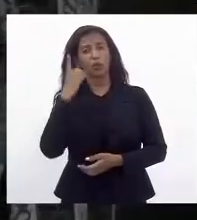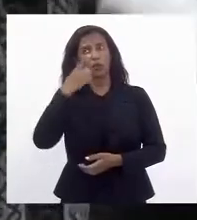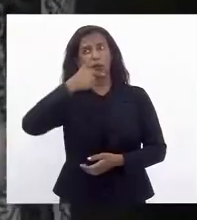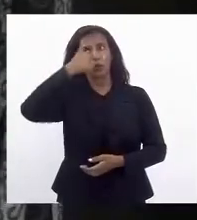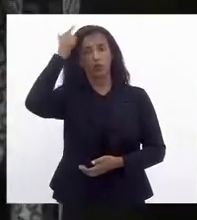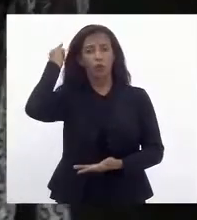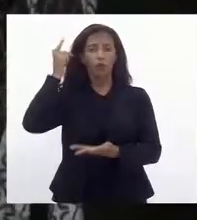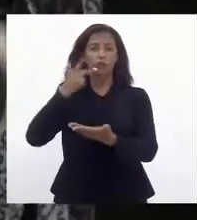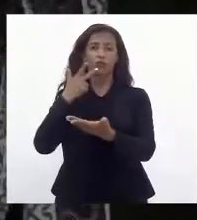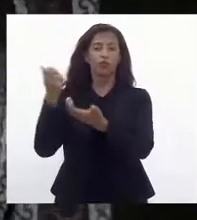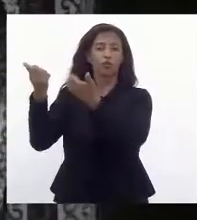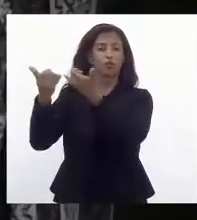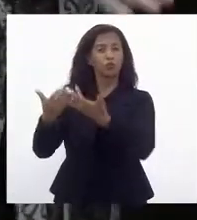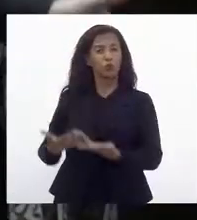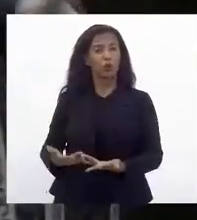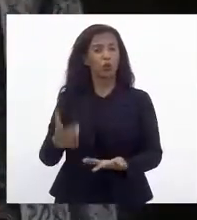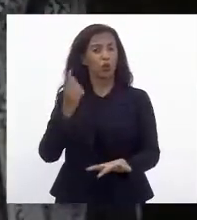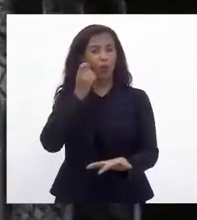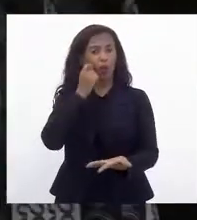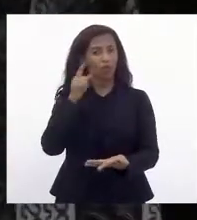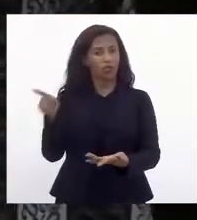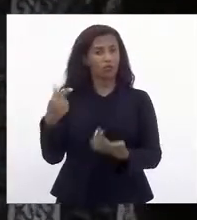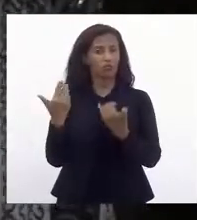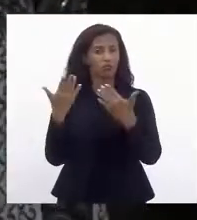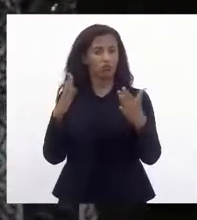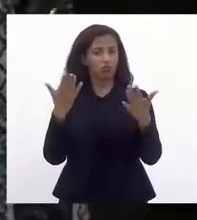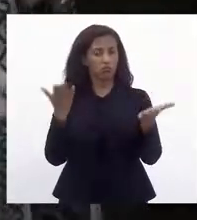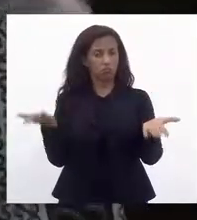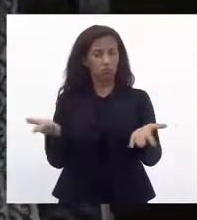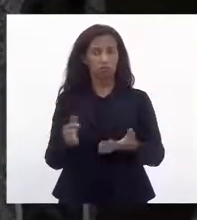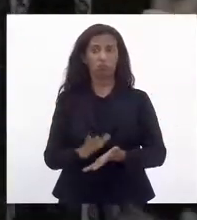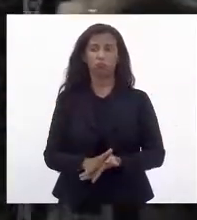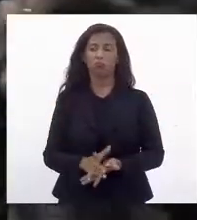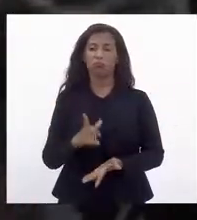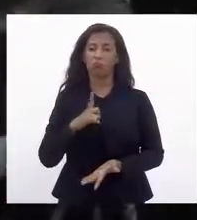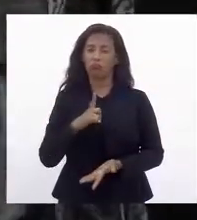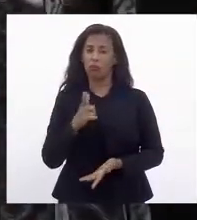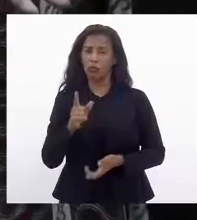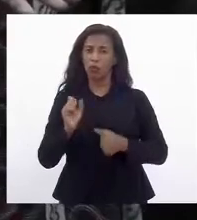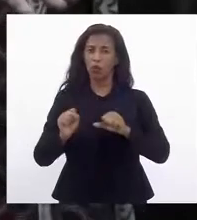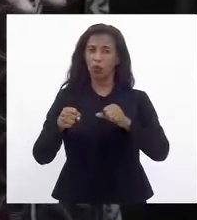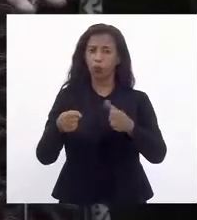pouco disso. E o deputado Giovanni Ratinho está de parabéns por ter encampado